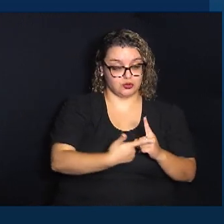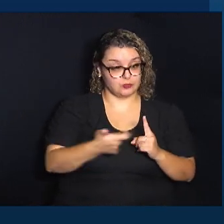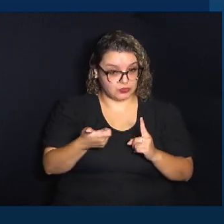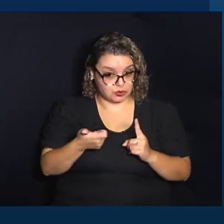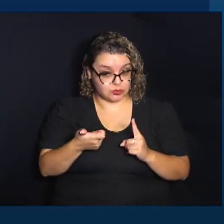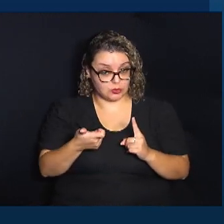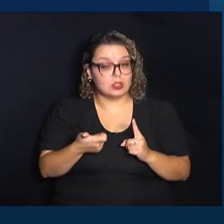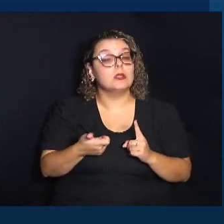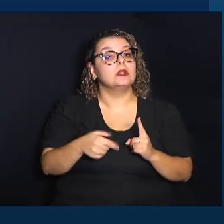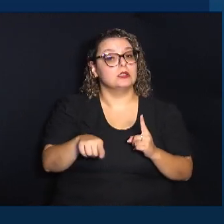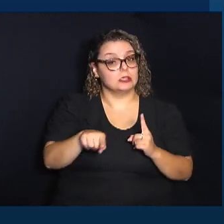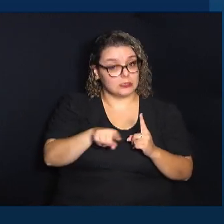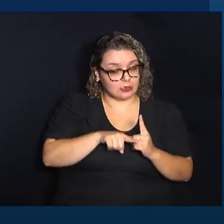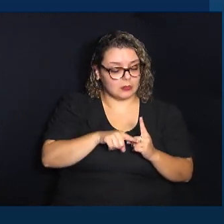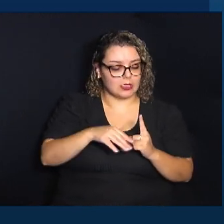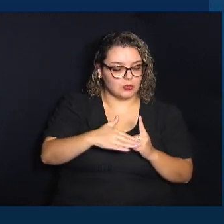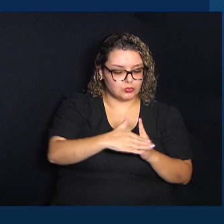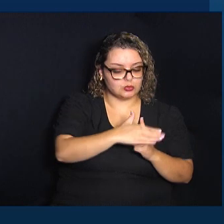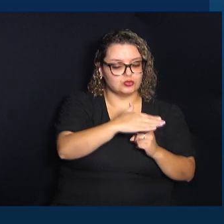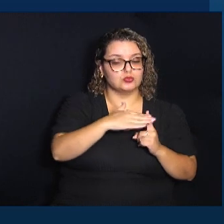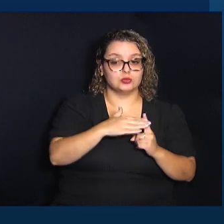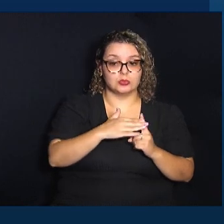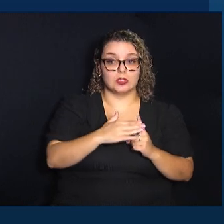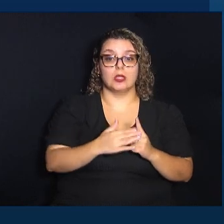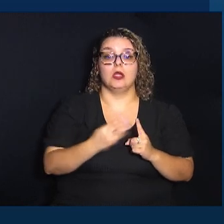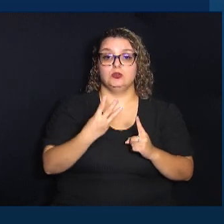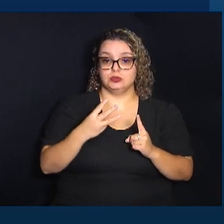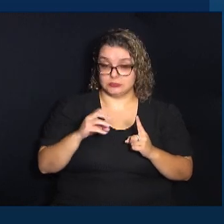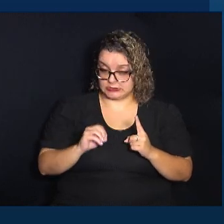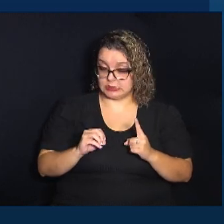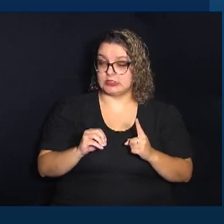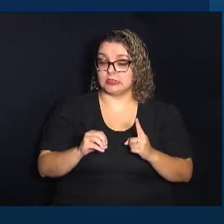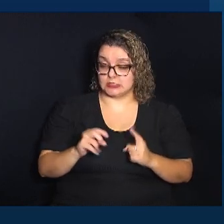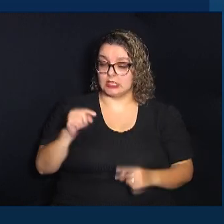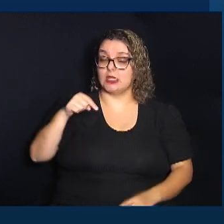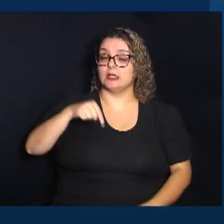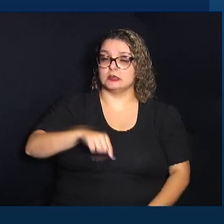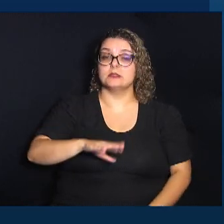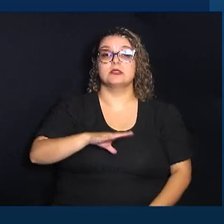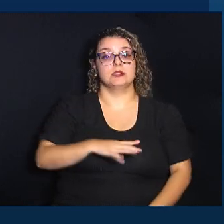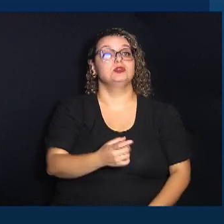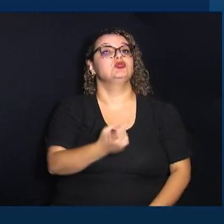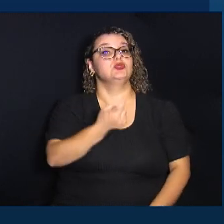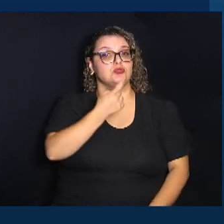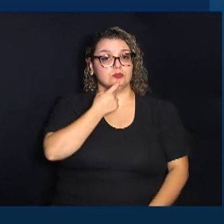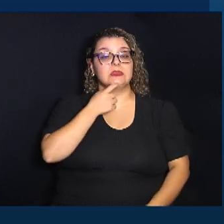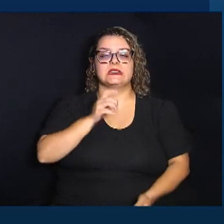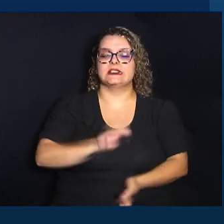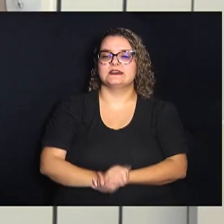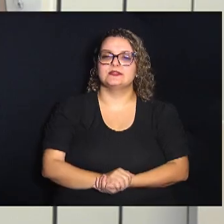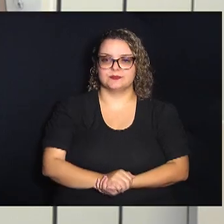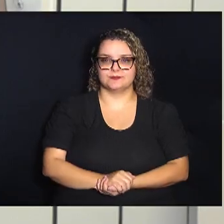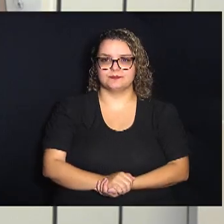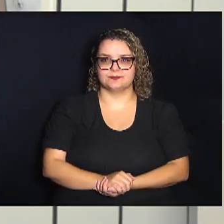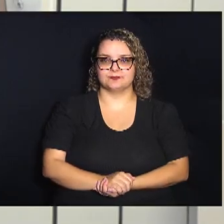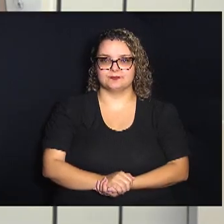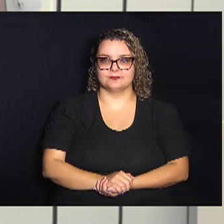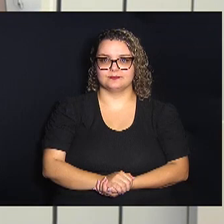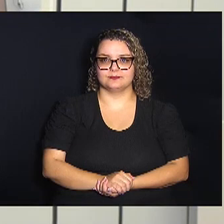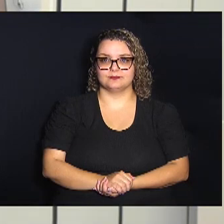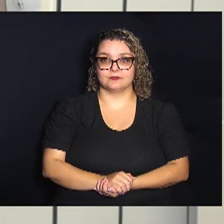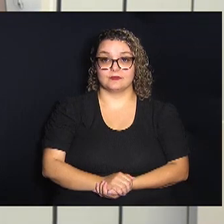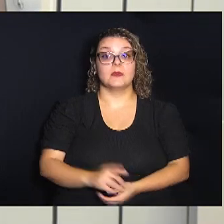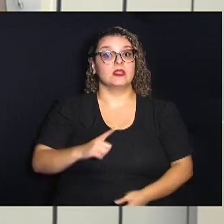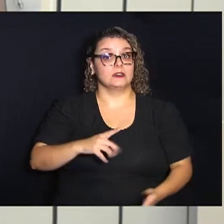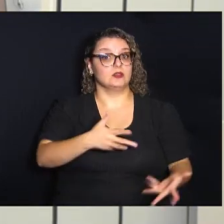graus, também a temperatura sobe, podendo chegar aos 30 graus aqui na cidade de Campinas. E eu